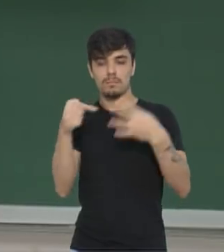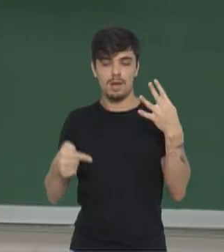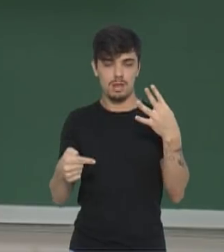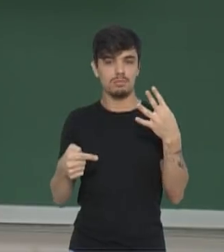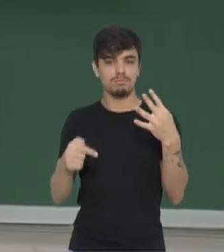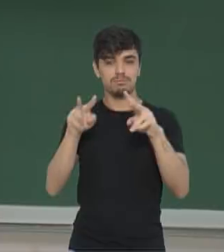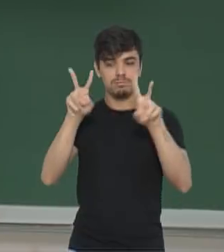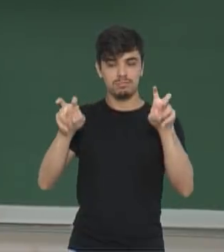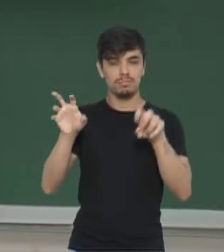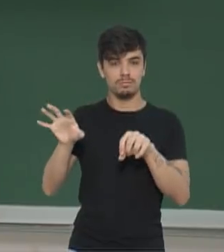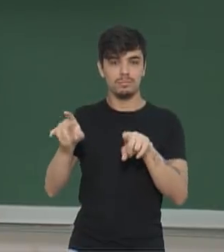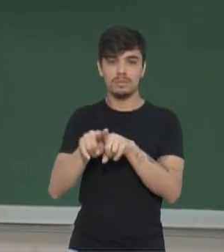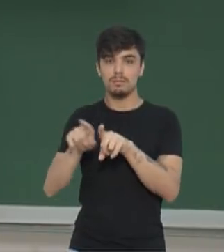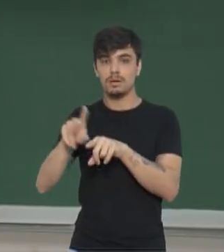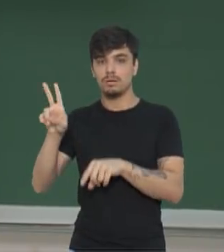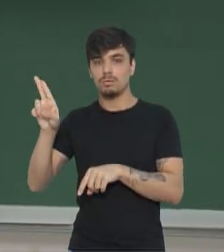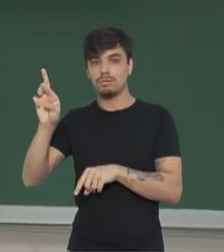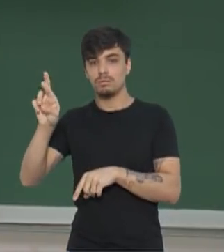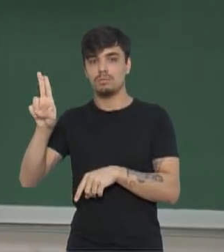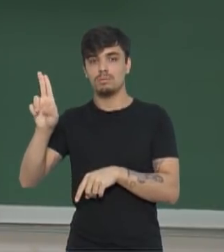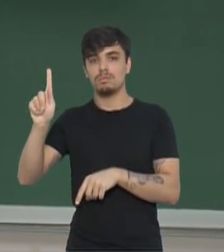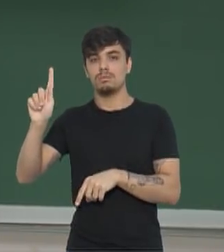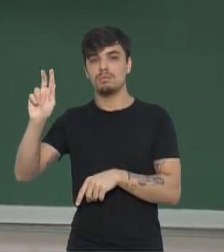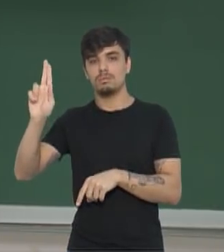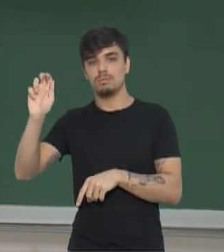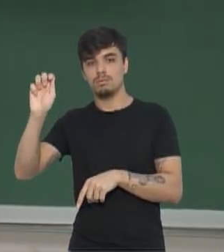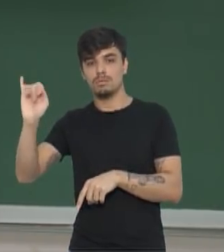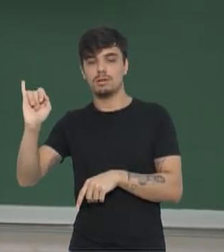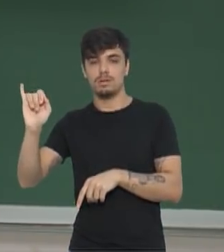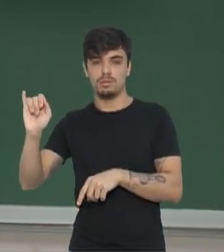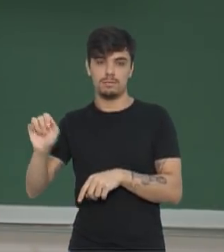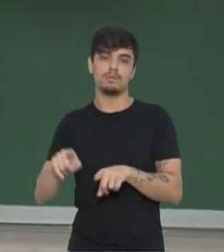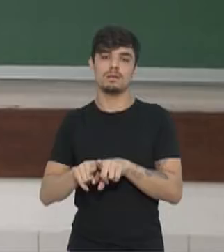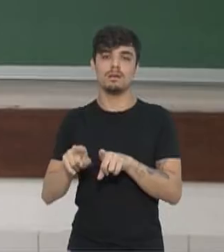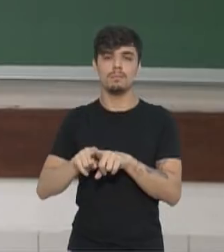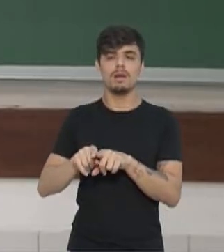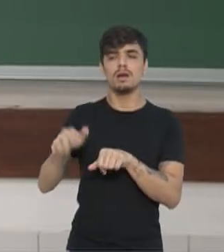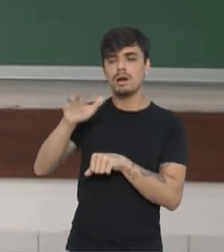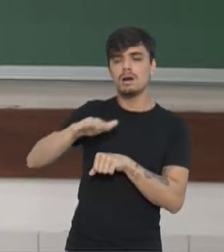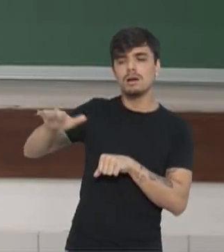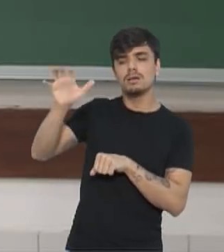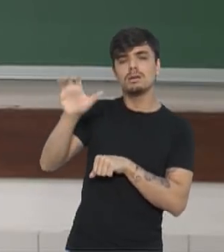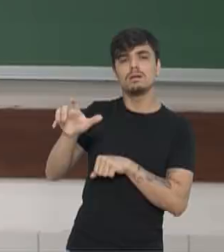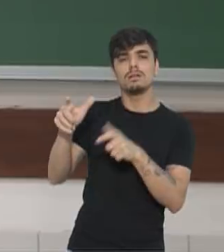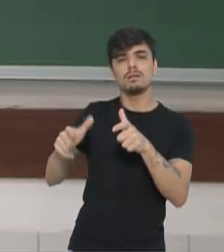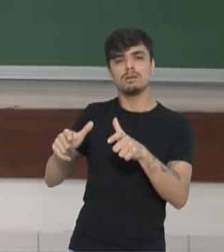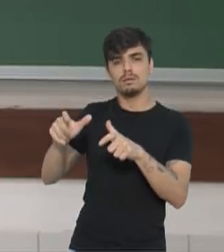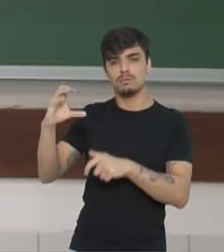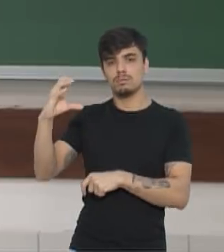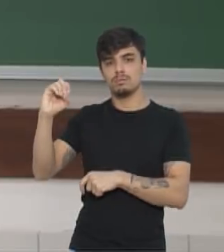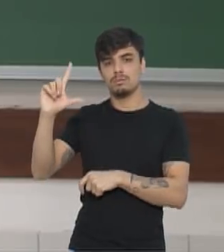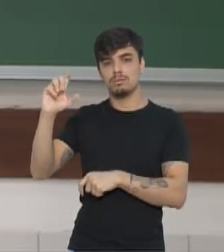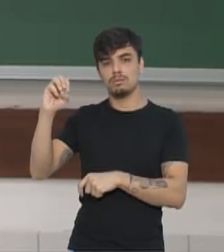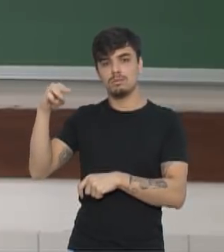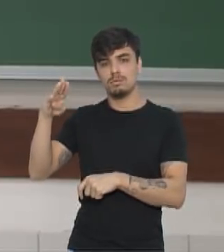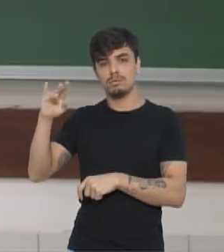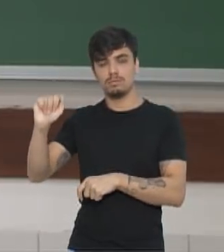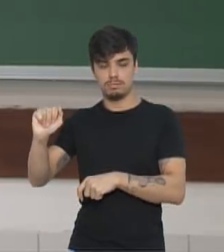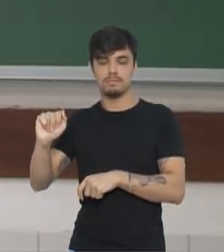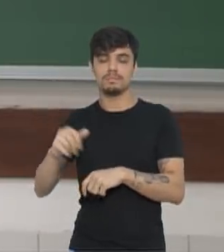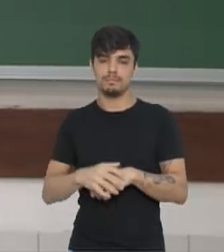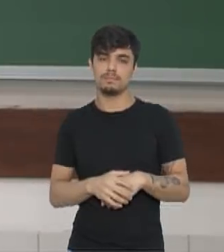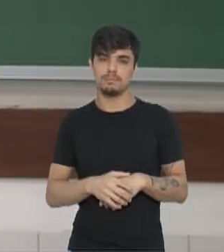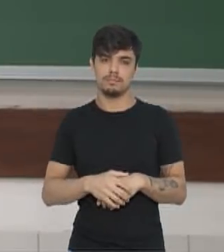o Uruguai, como por exemplo regiões do interior ali da Colômbia, que a gente nem tem dados, porque aparentemente